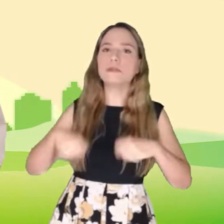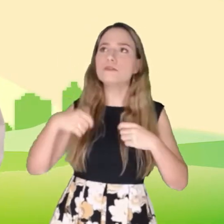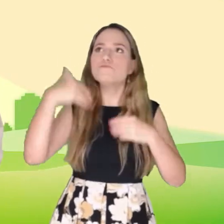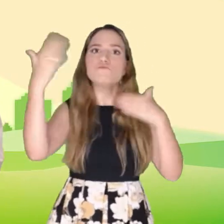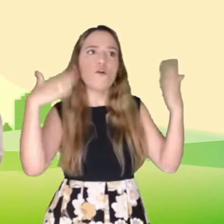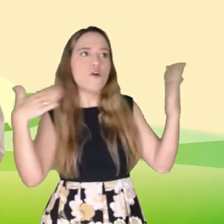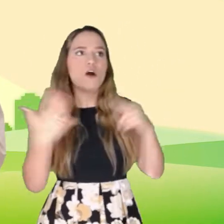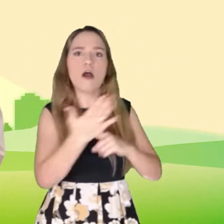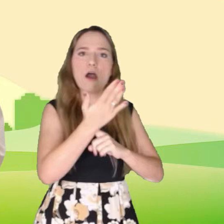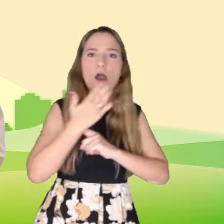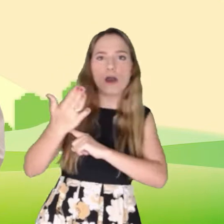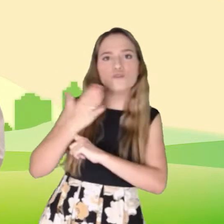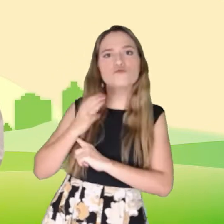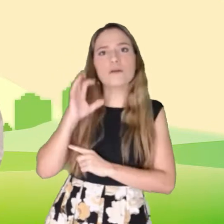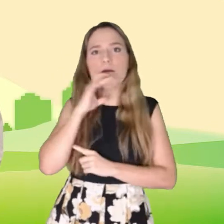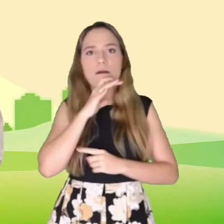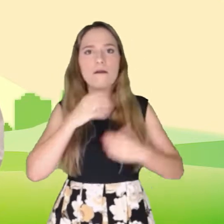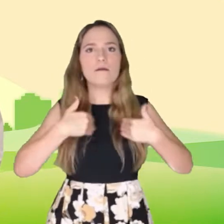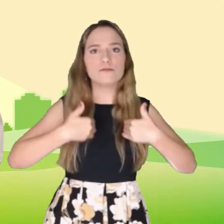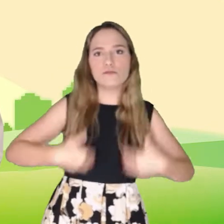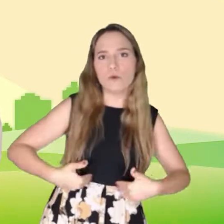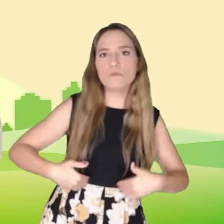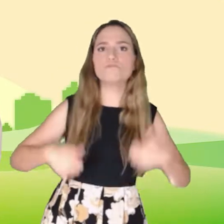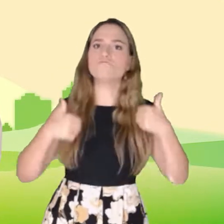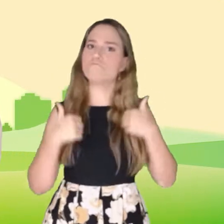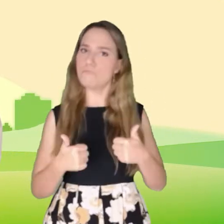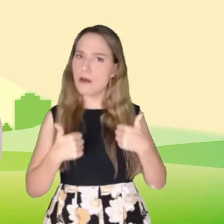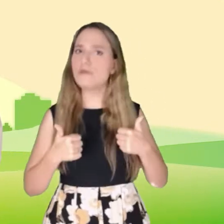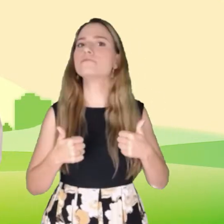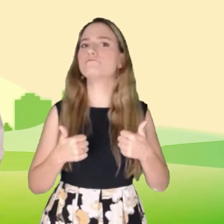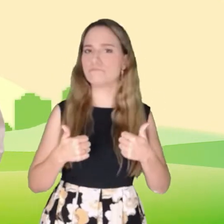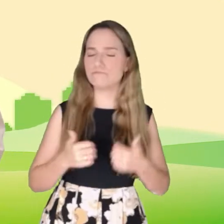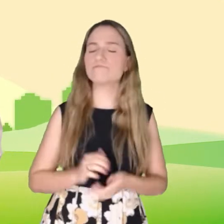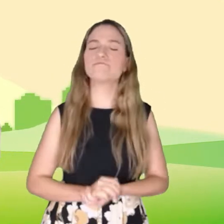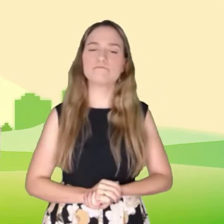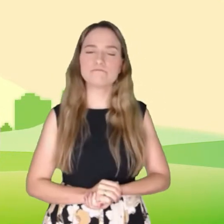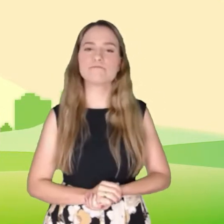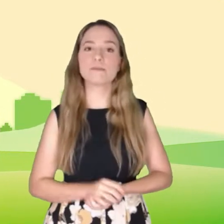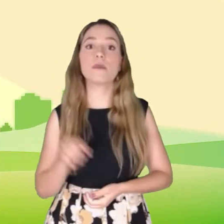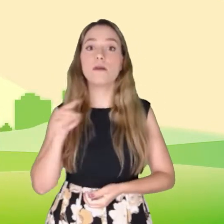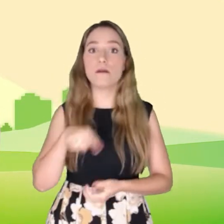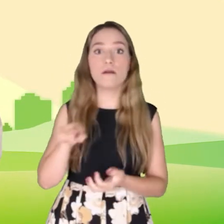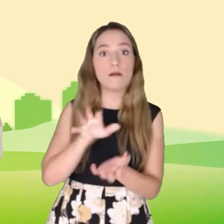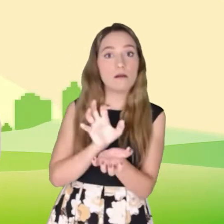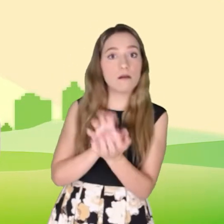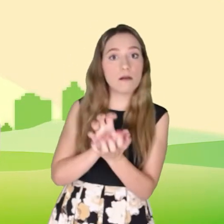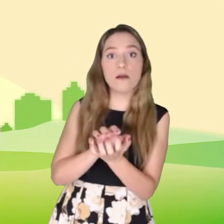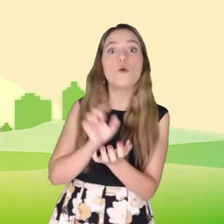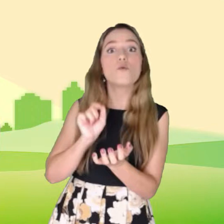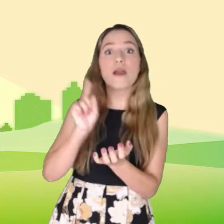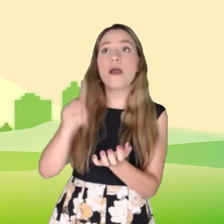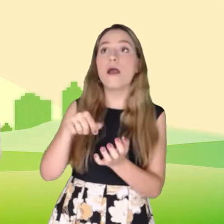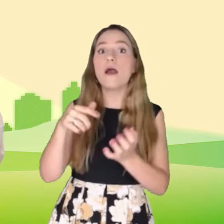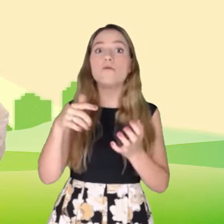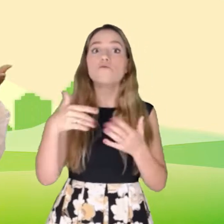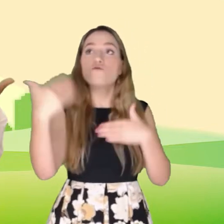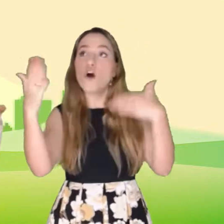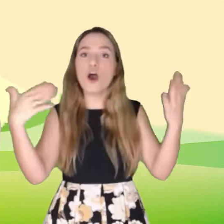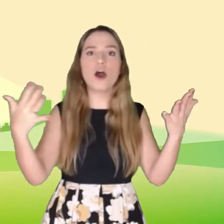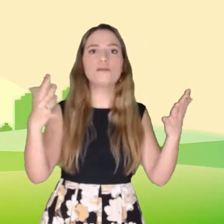dependem de fontes externas de calor para manter a temperatura constante. Eles recebem calor